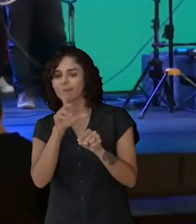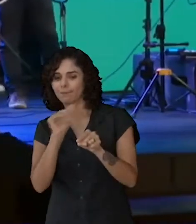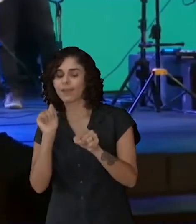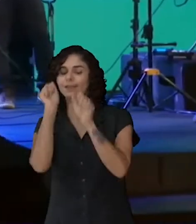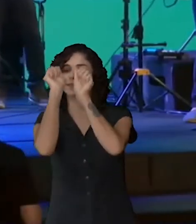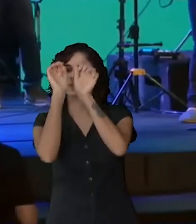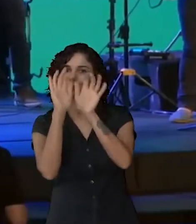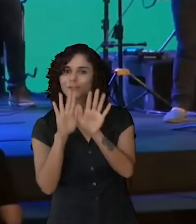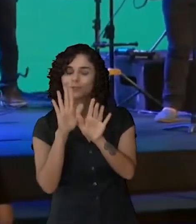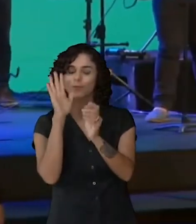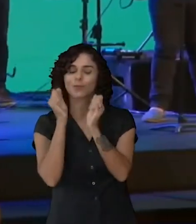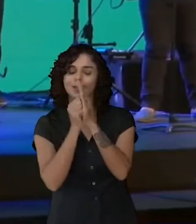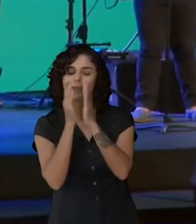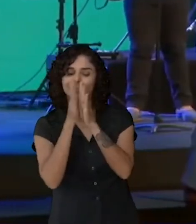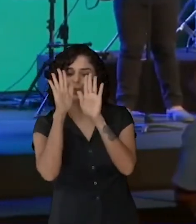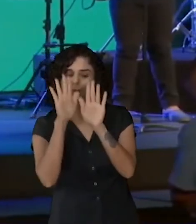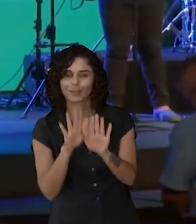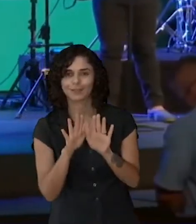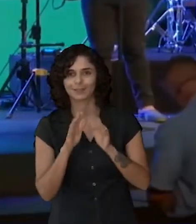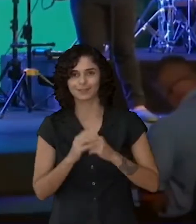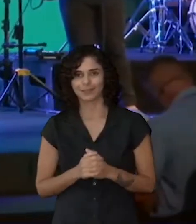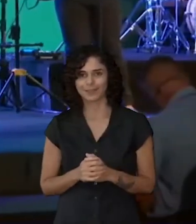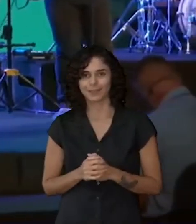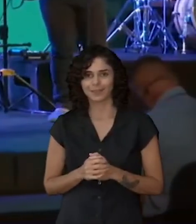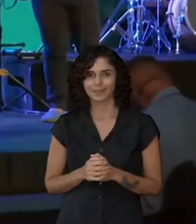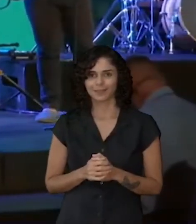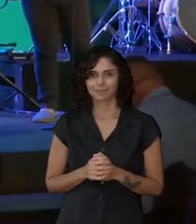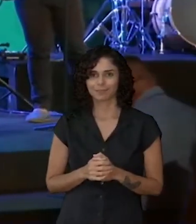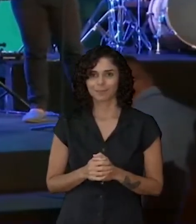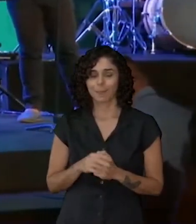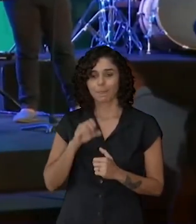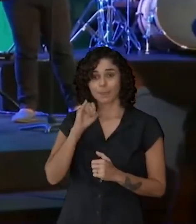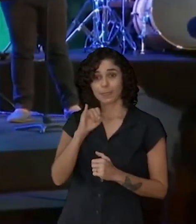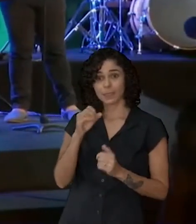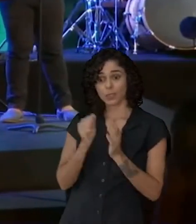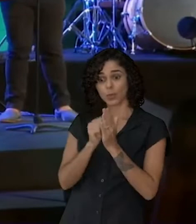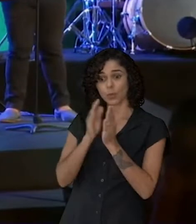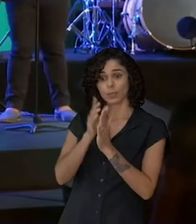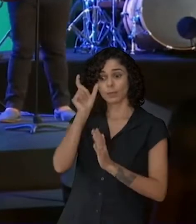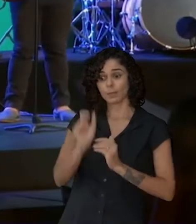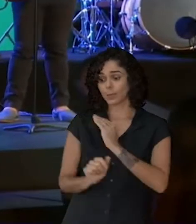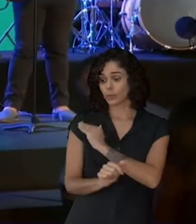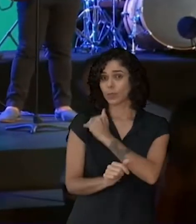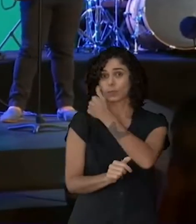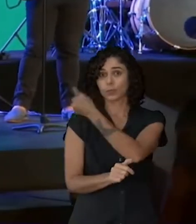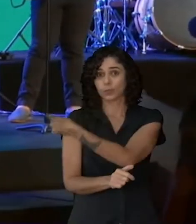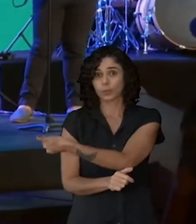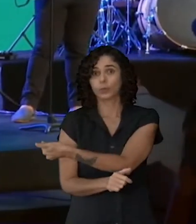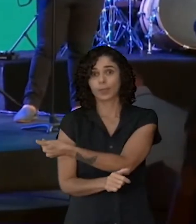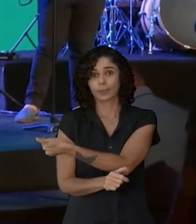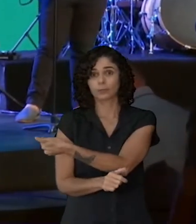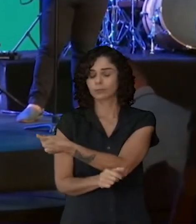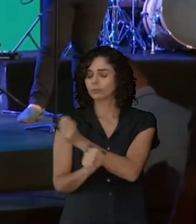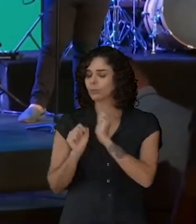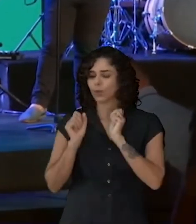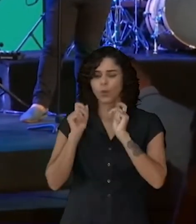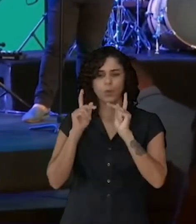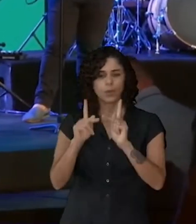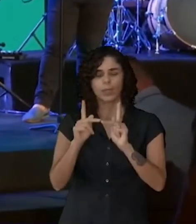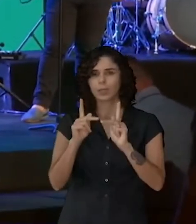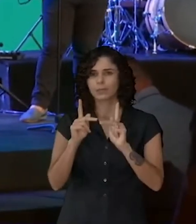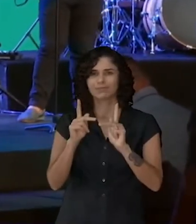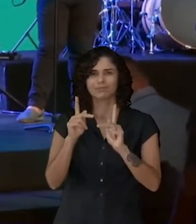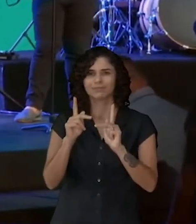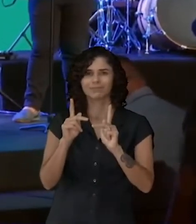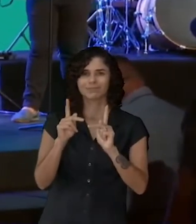queremos viver na condução do Espírito. E se alguém está orando por alguém do seu lado, não se mete se não orar por você. Não pense que é diferente,